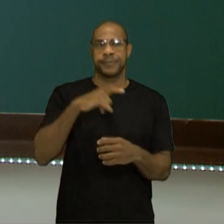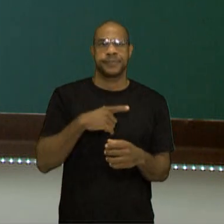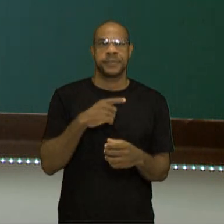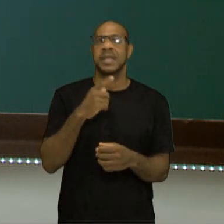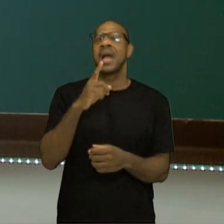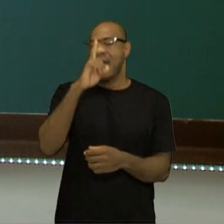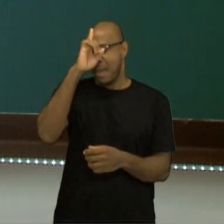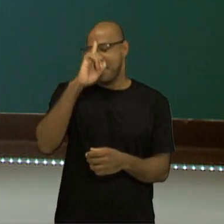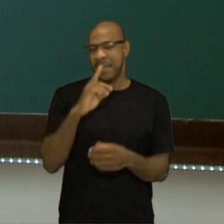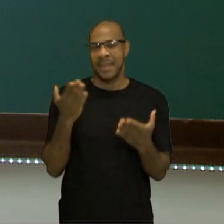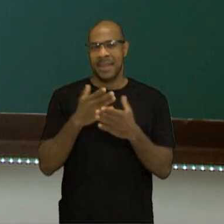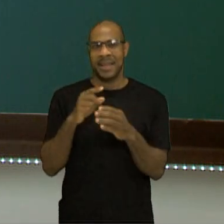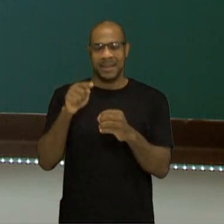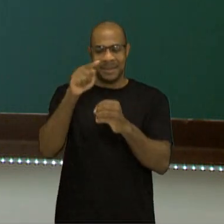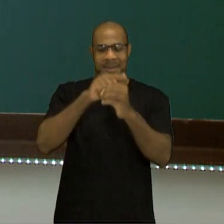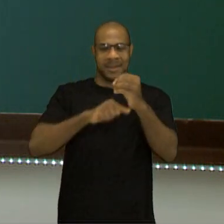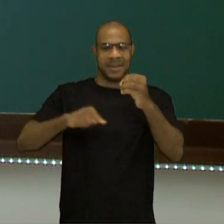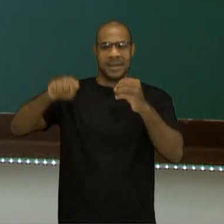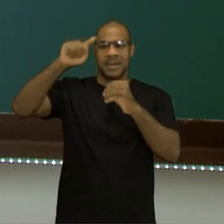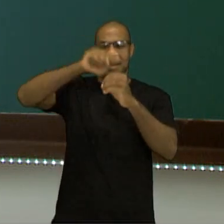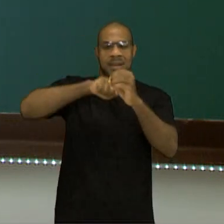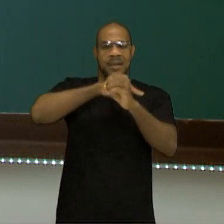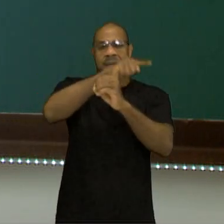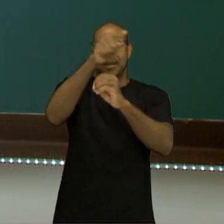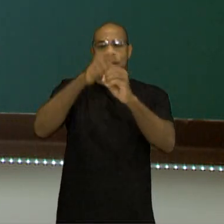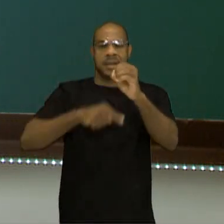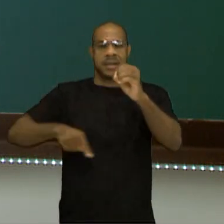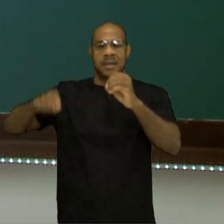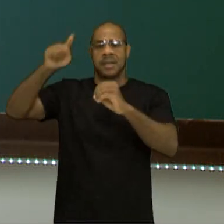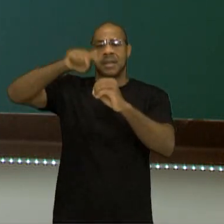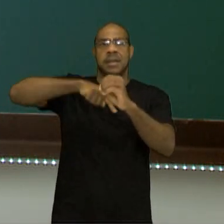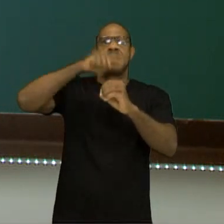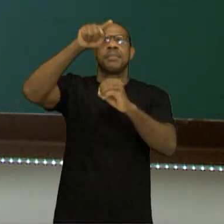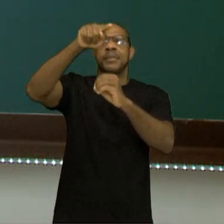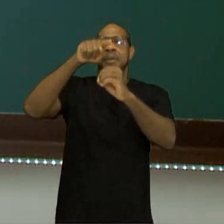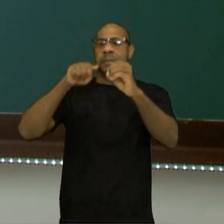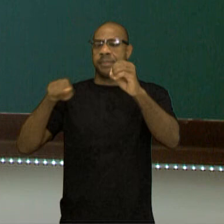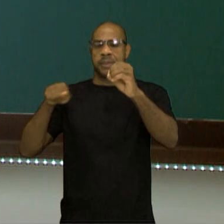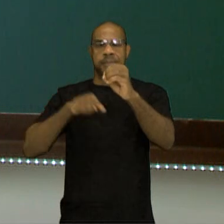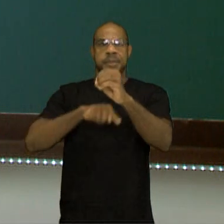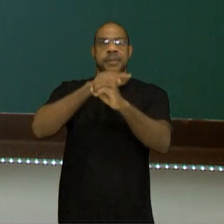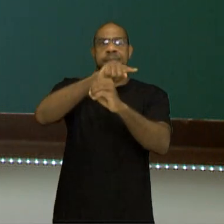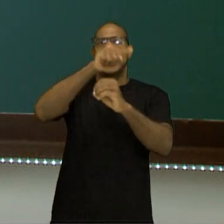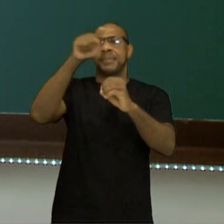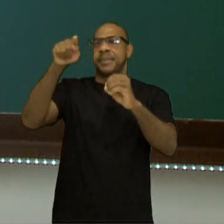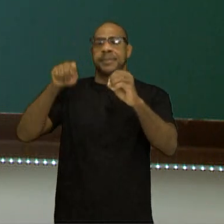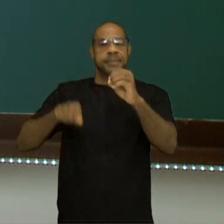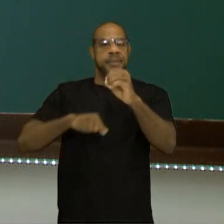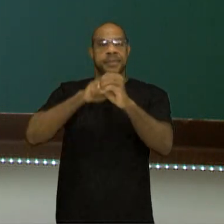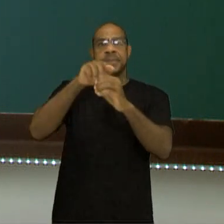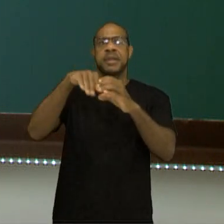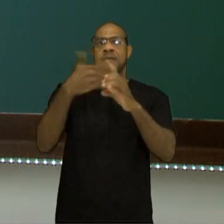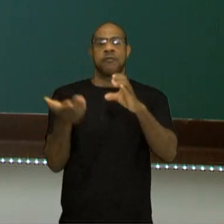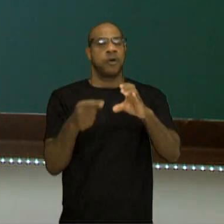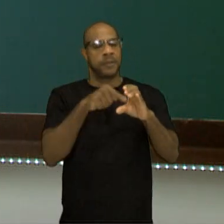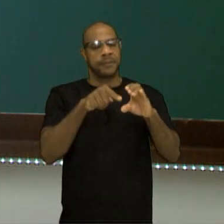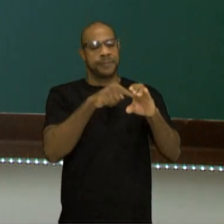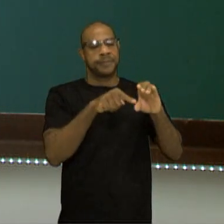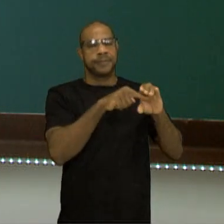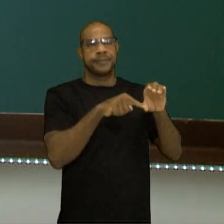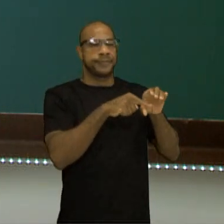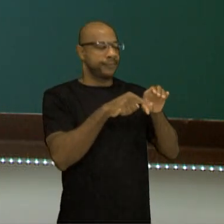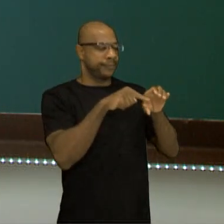bolinhas amarelas. Estão na borda, na periferia, em torno do núcleo.